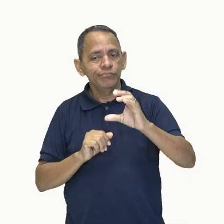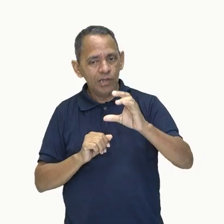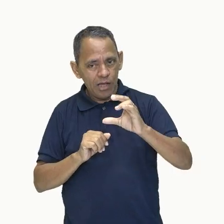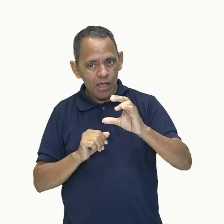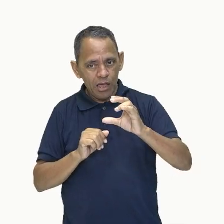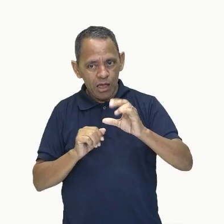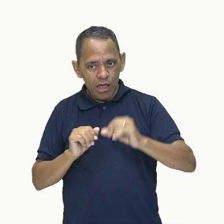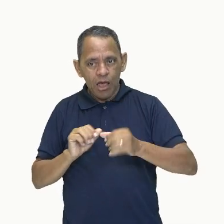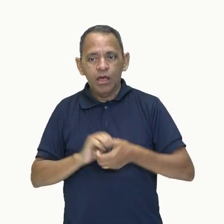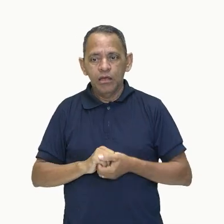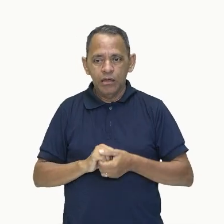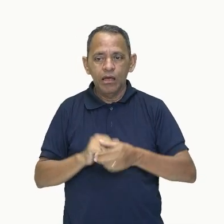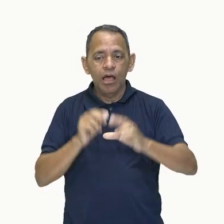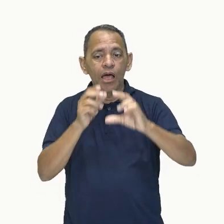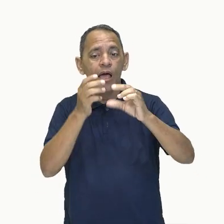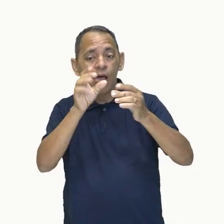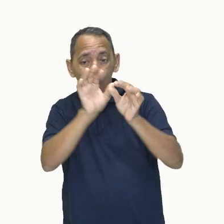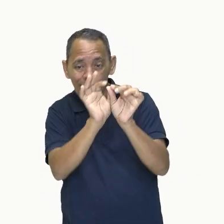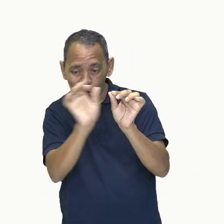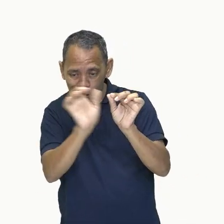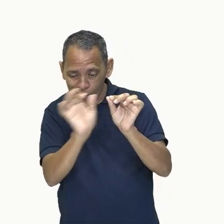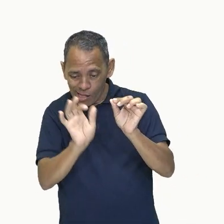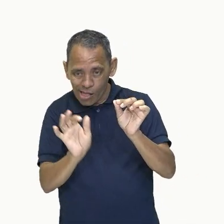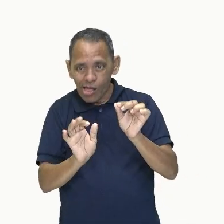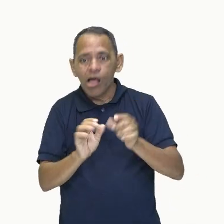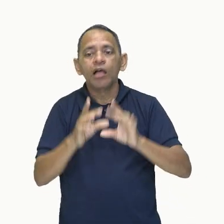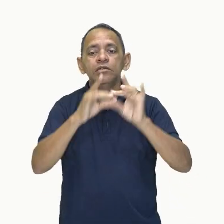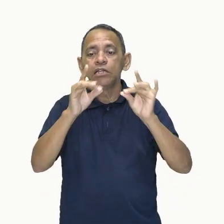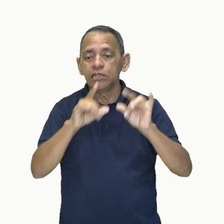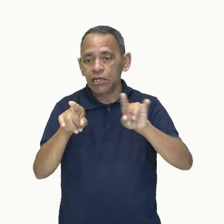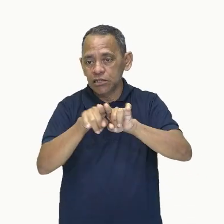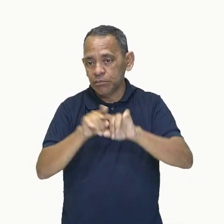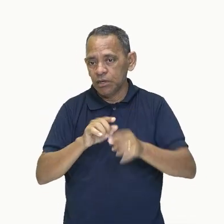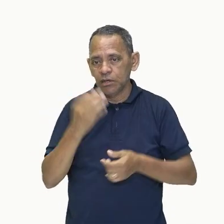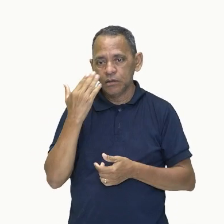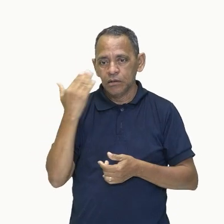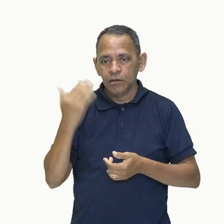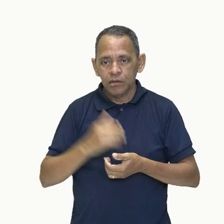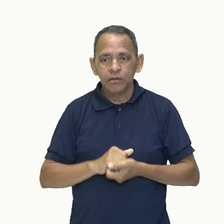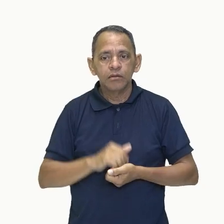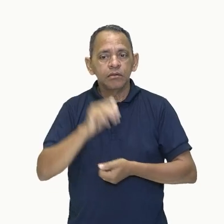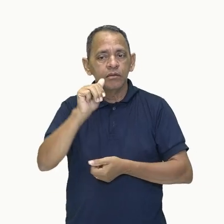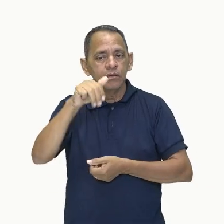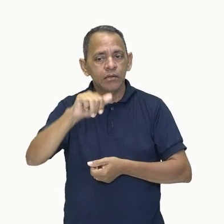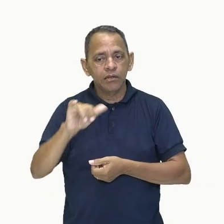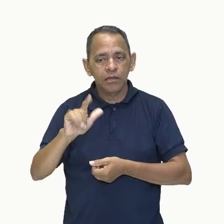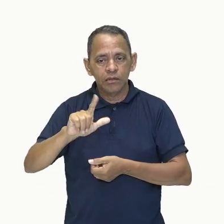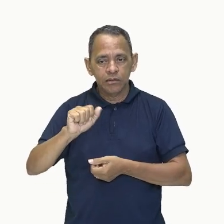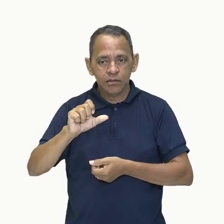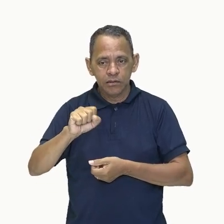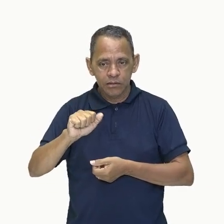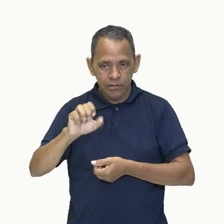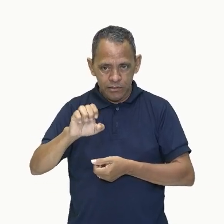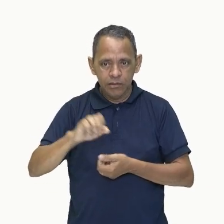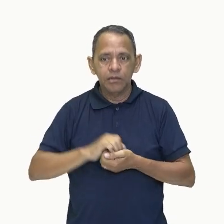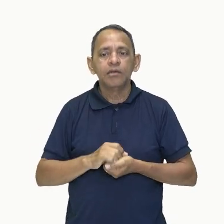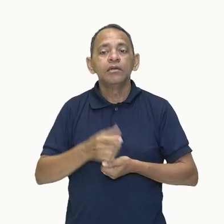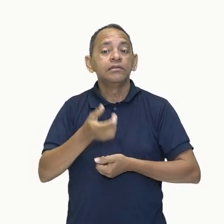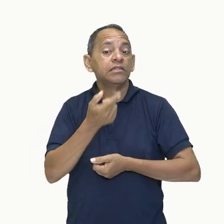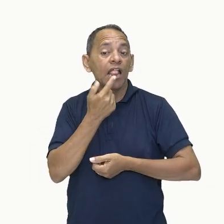tripsina, a pepsina e a lipase e gelatinase, tá? A amilase, por exemplo, ela está presente na